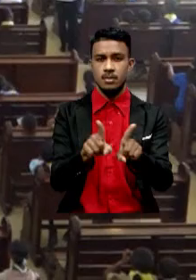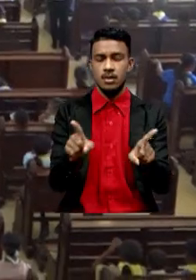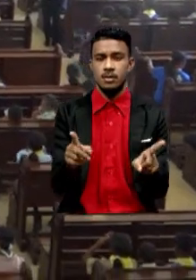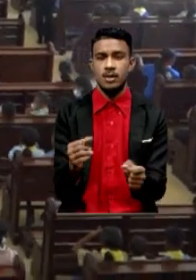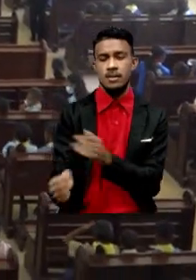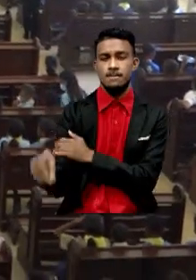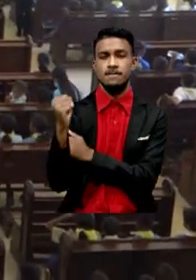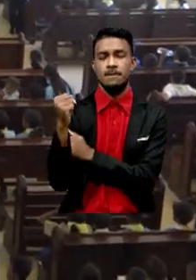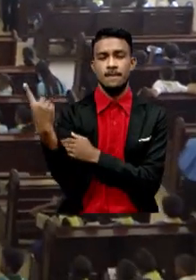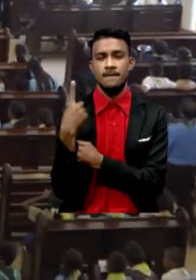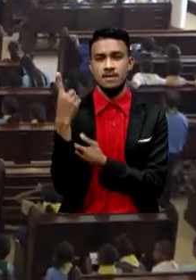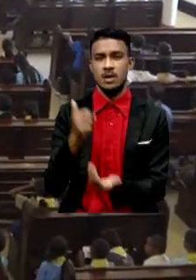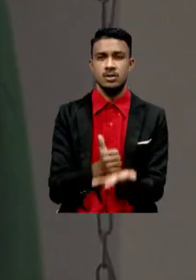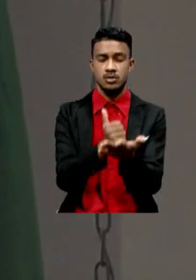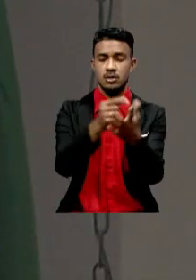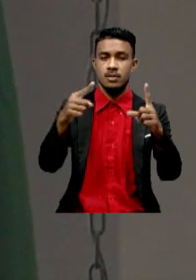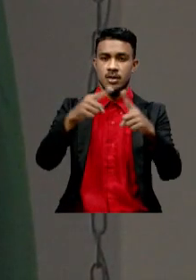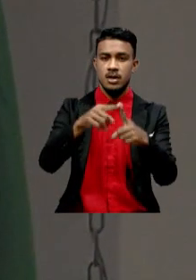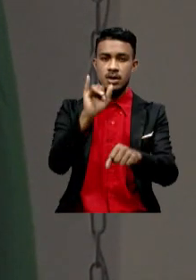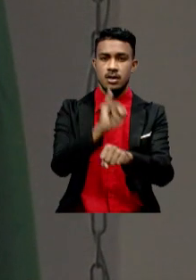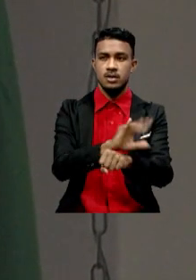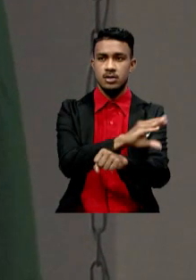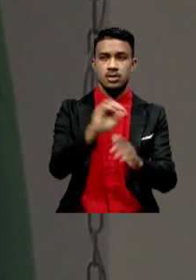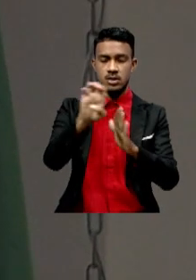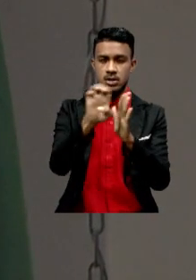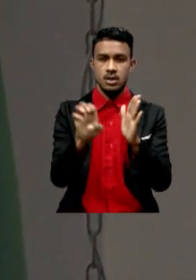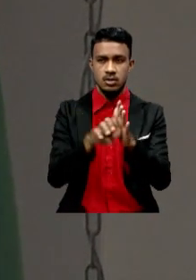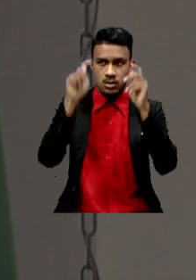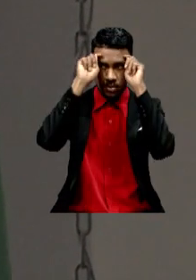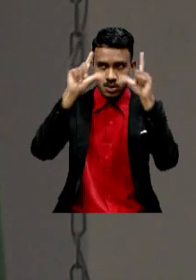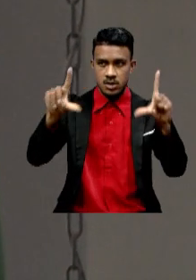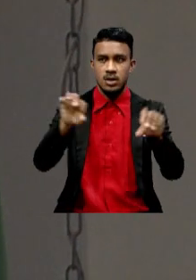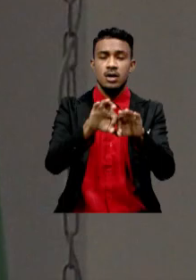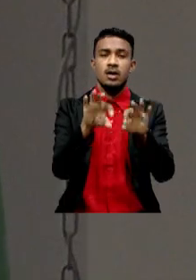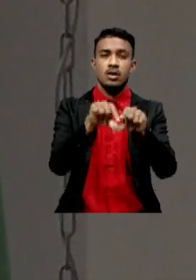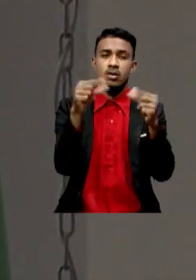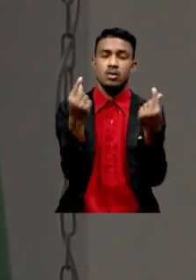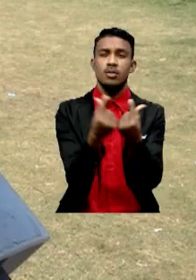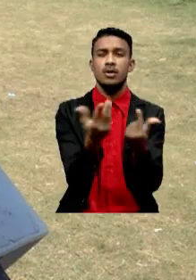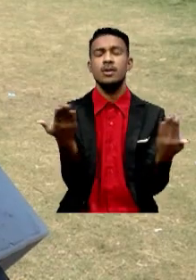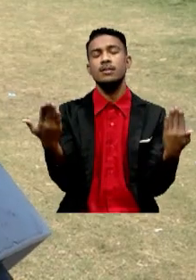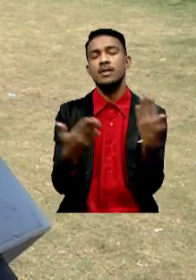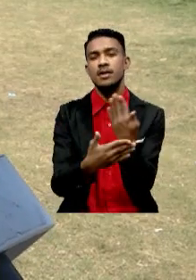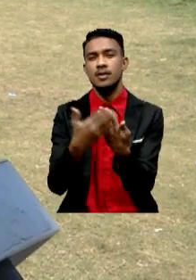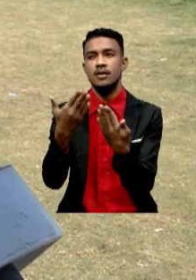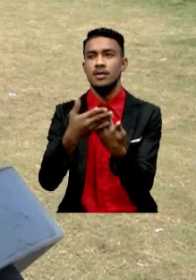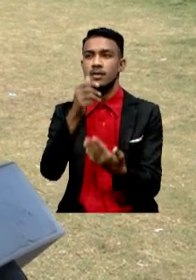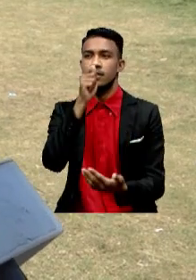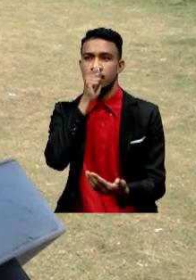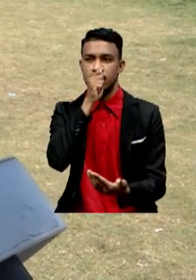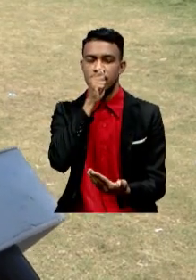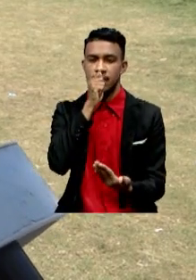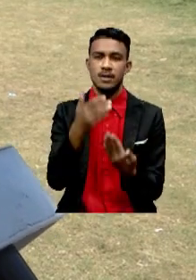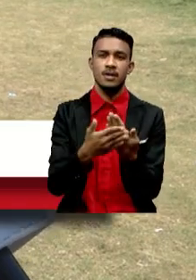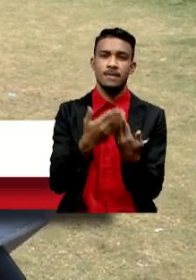onde contribui da igreja no estado de Timor-Leste. Grupo de Nebe, mas não Bele